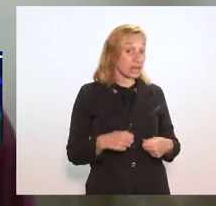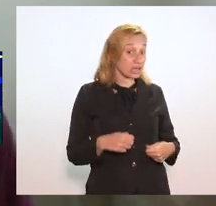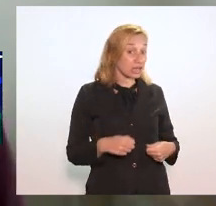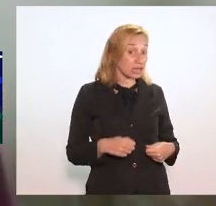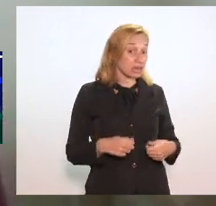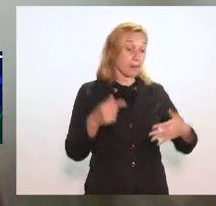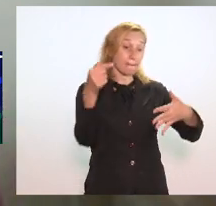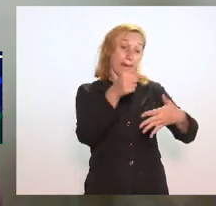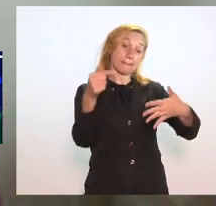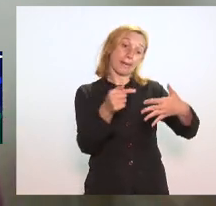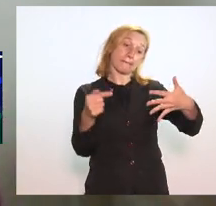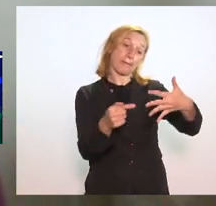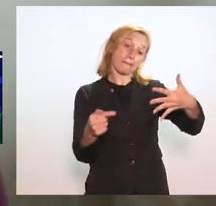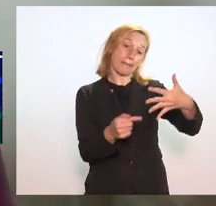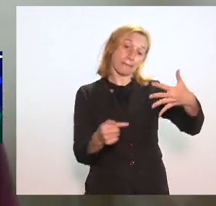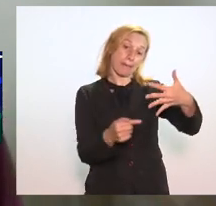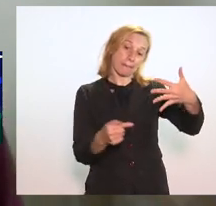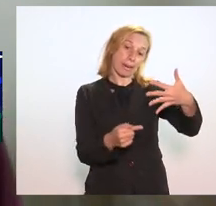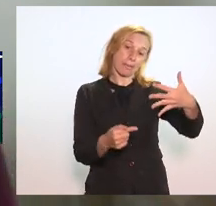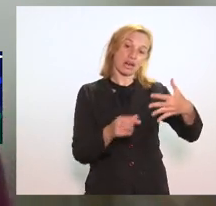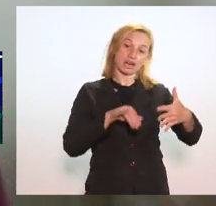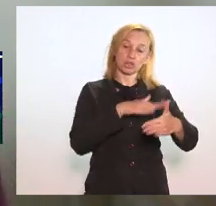E aí